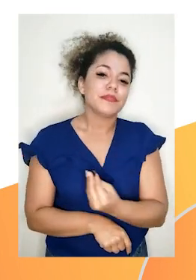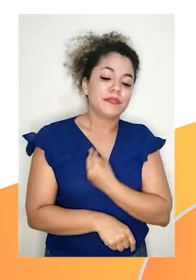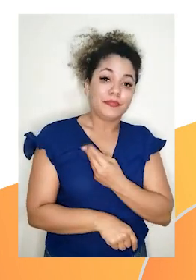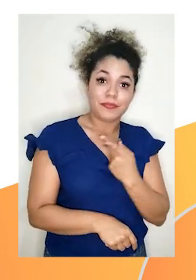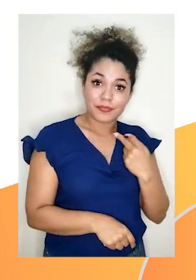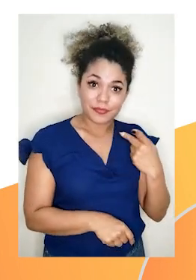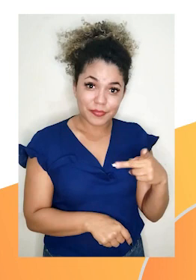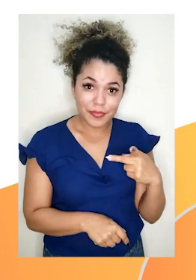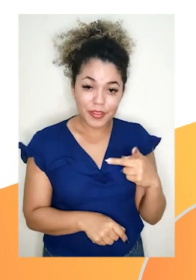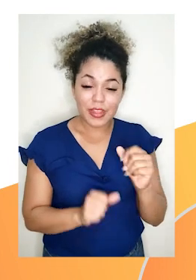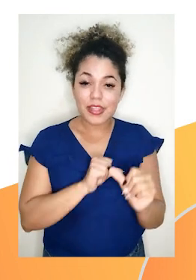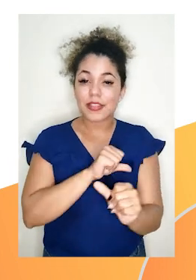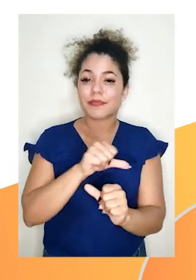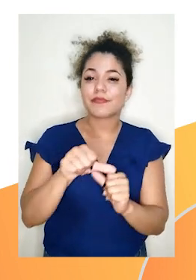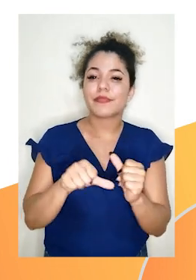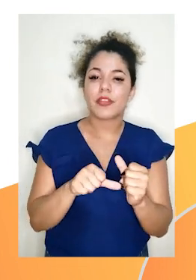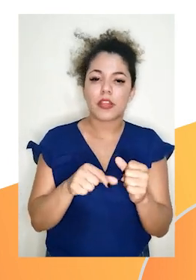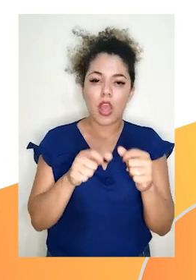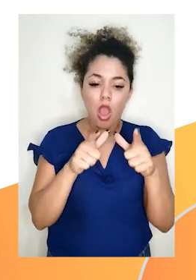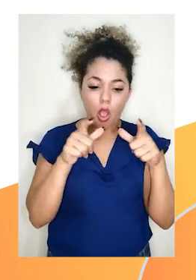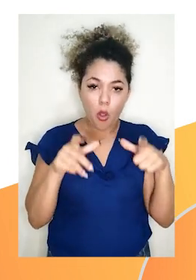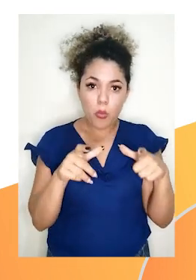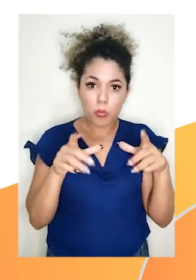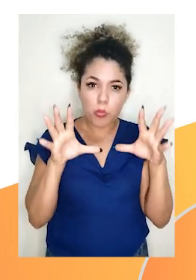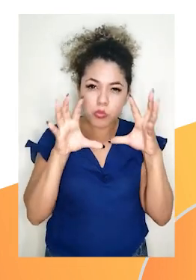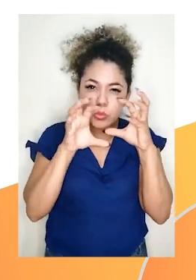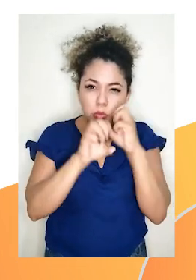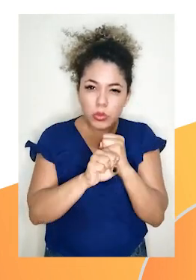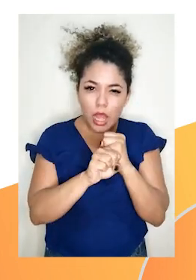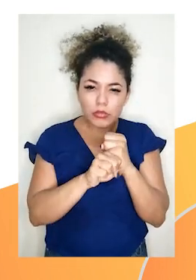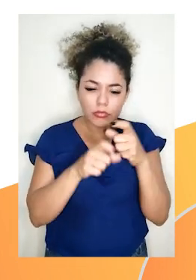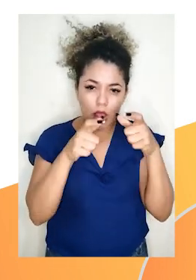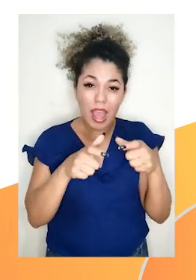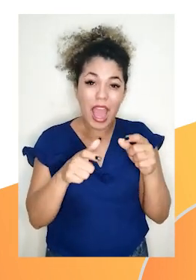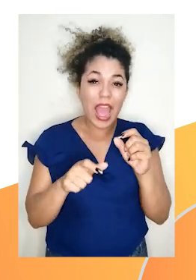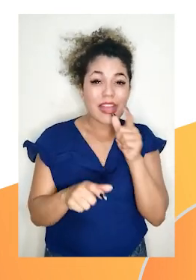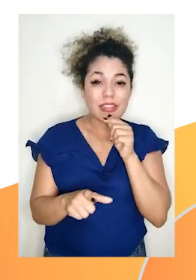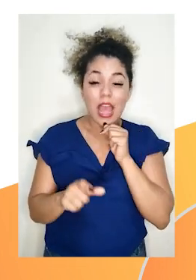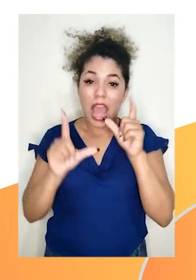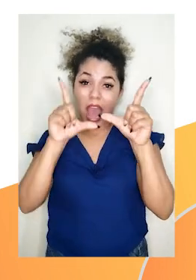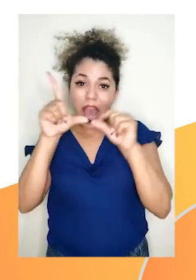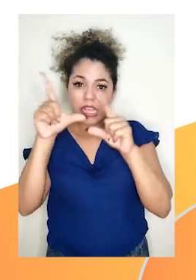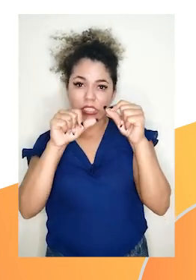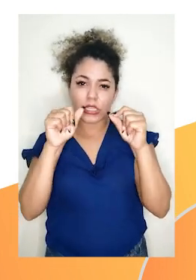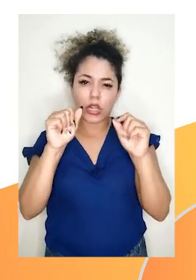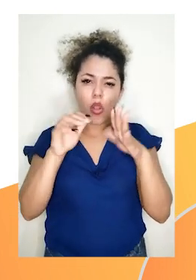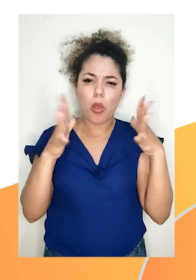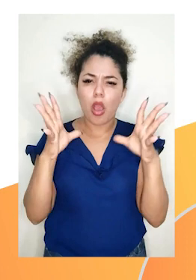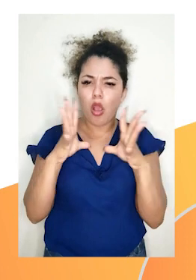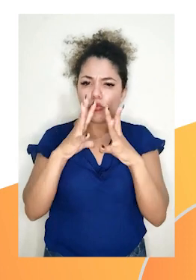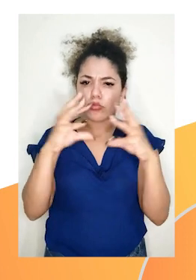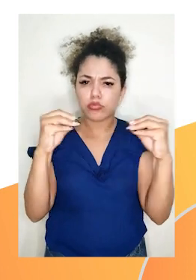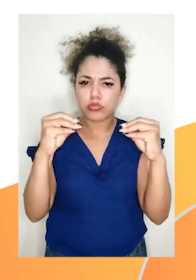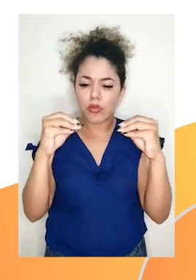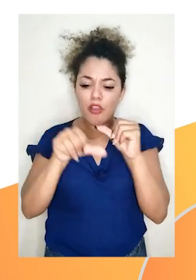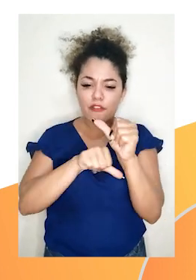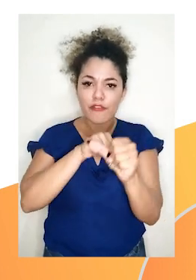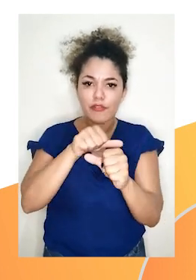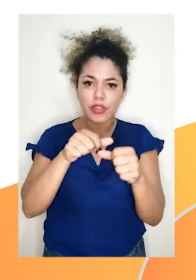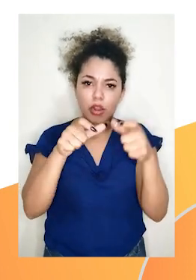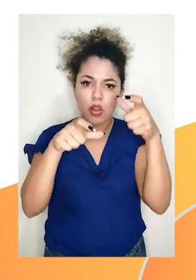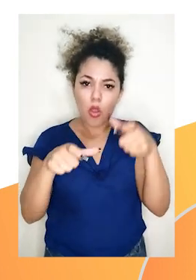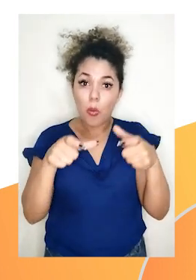estrela, que vai se tornar depois o buraco negro. As estrelas, quando não tem mais a reação nuclear, acabam se tornando depois um buraco negro.